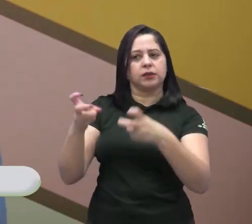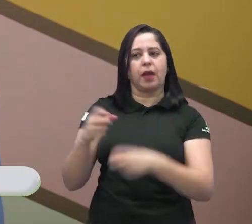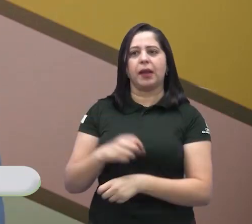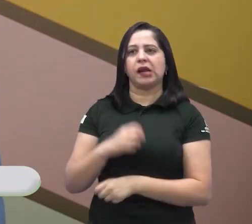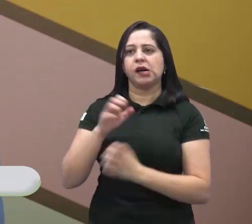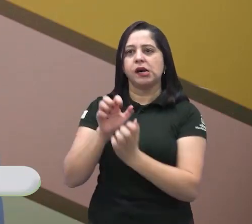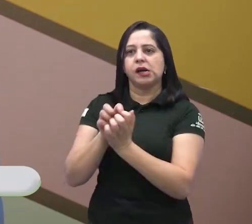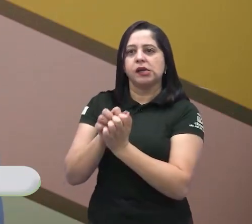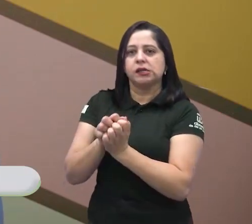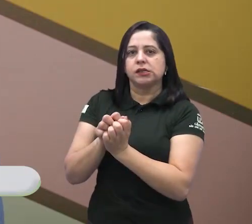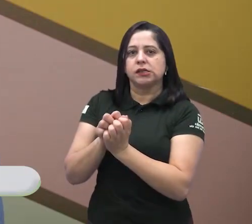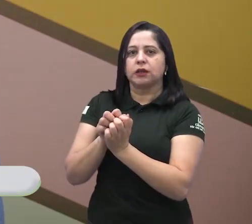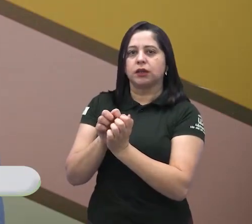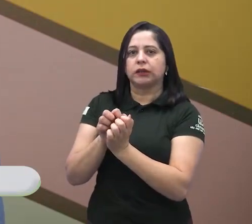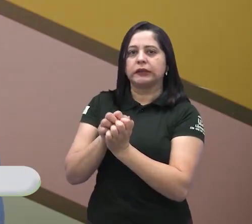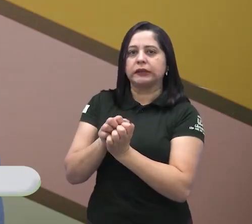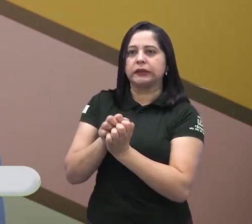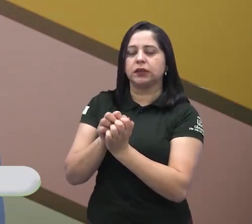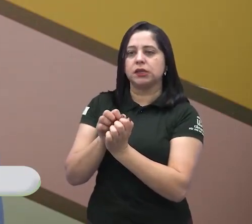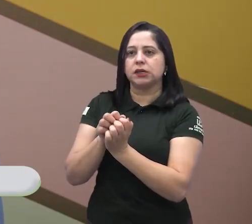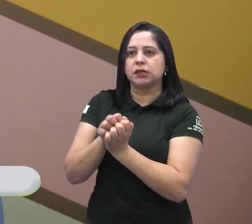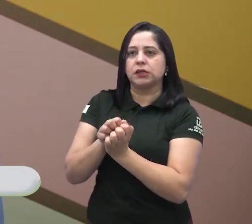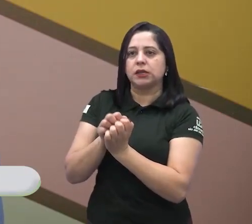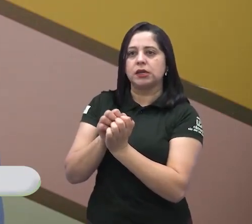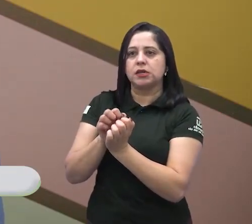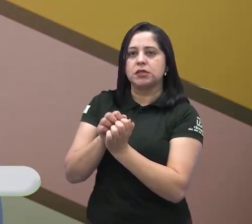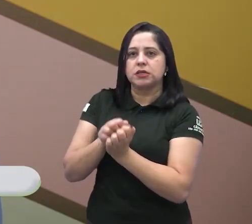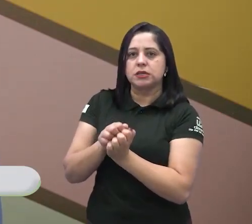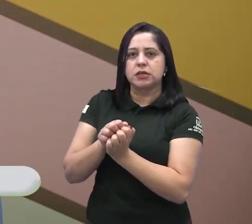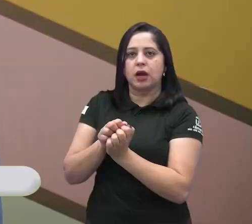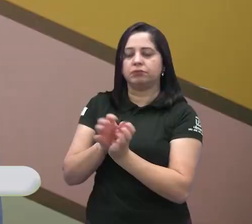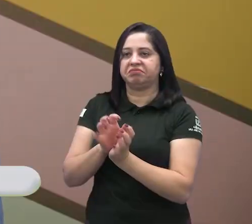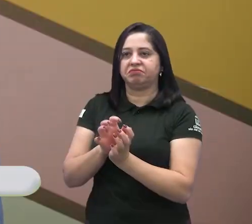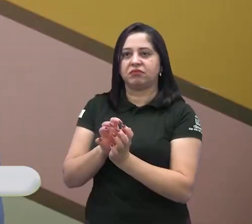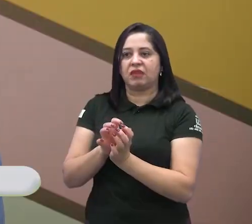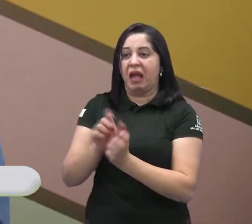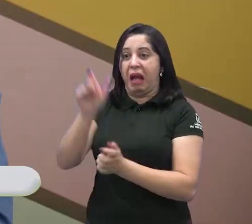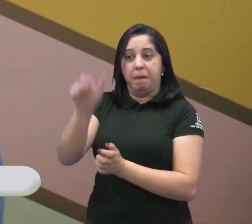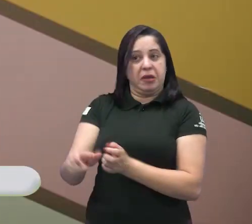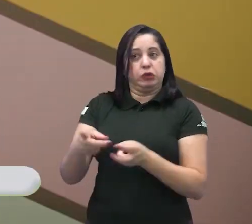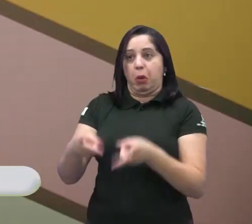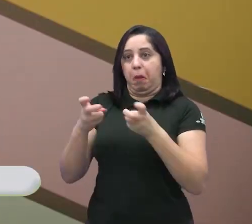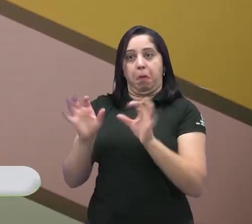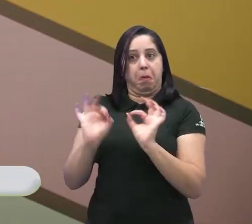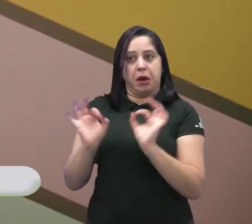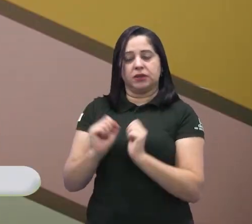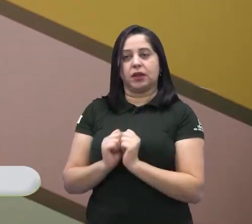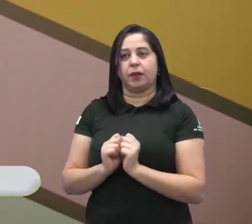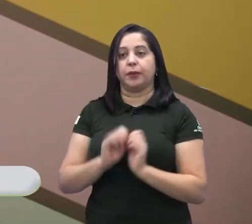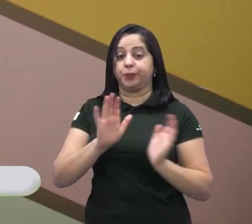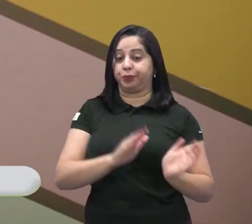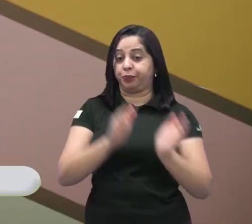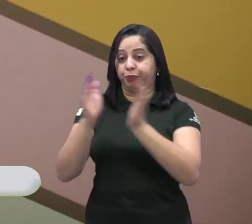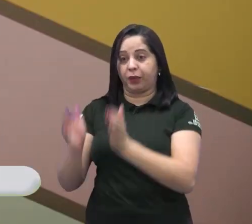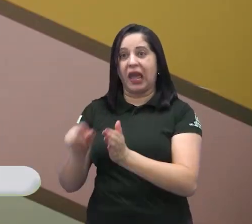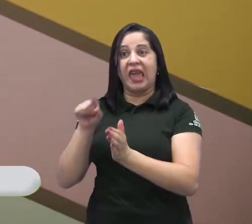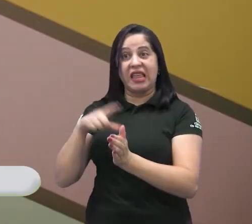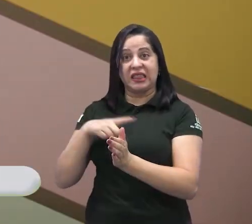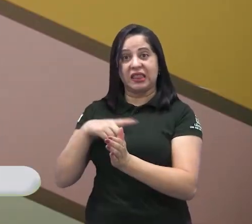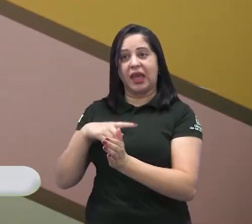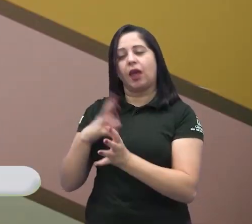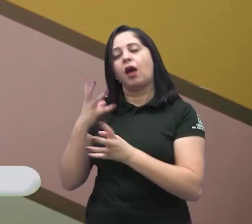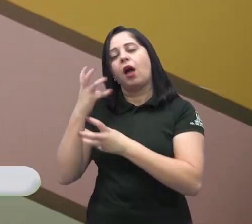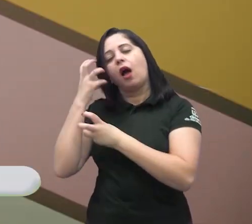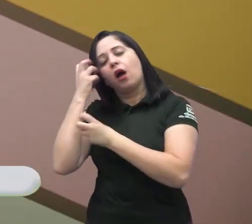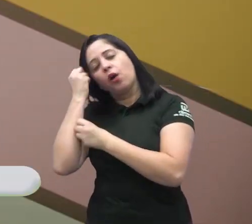você percebe ela apertando o músculo. Ela está ouvindo você falar e está assim, apertando. Que é inconsciente, a pessoa nem nota aquilo. E